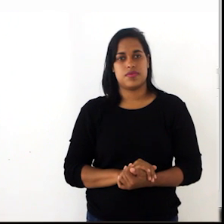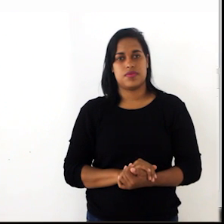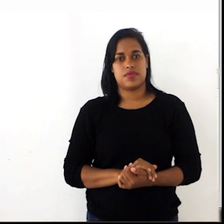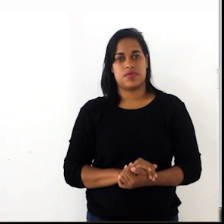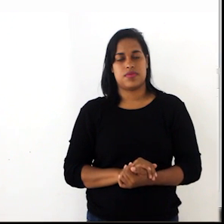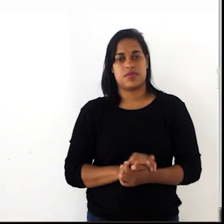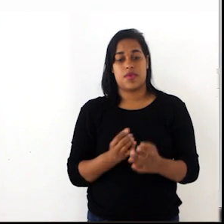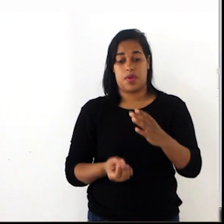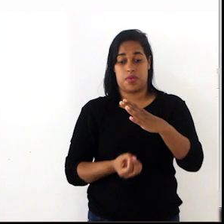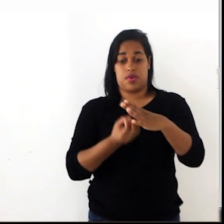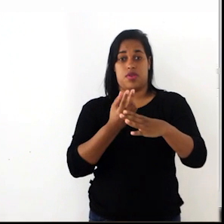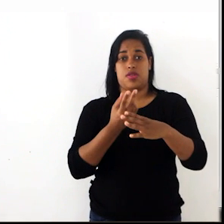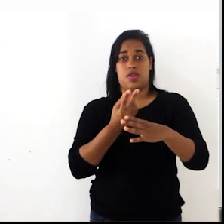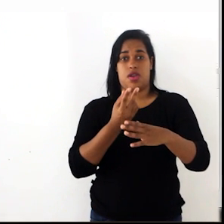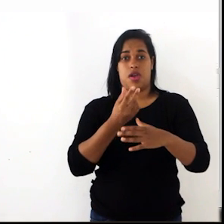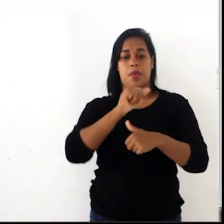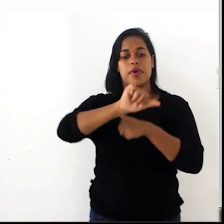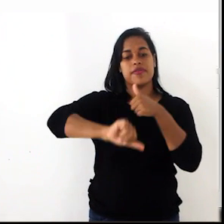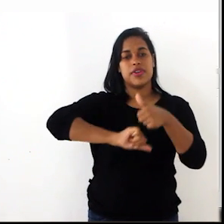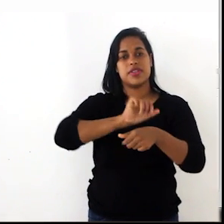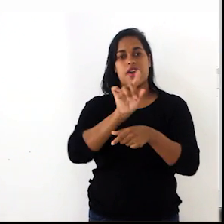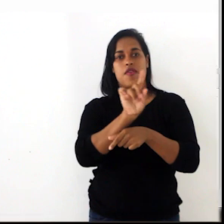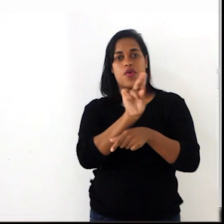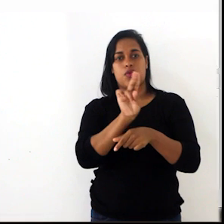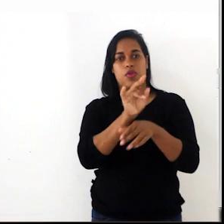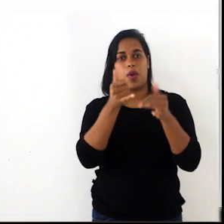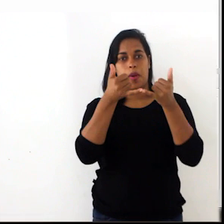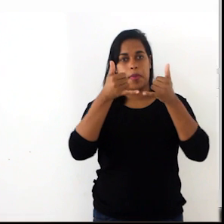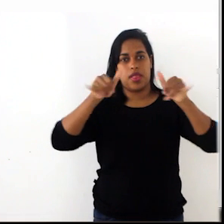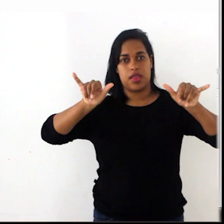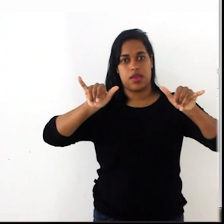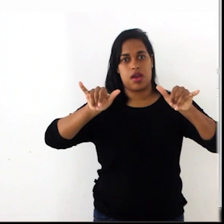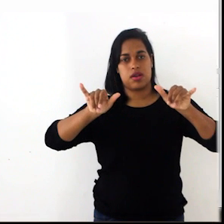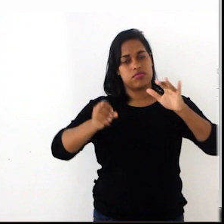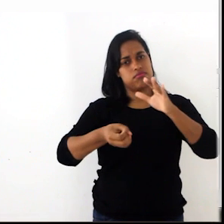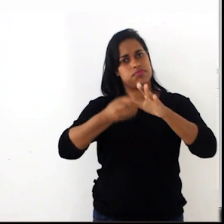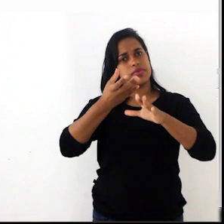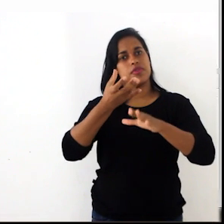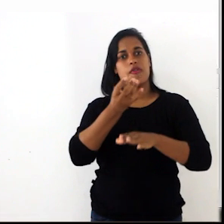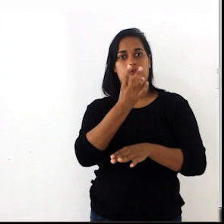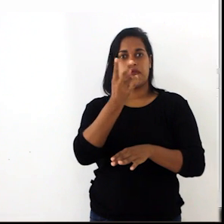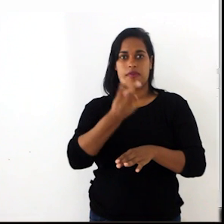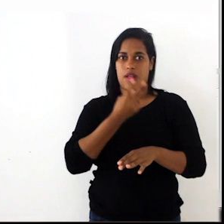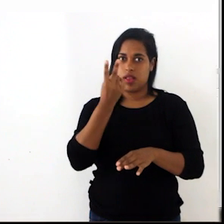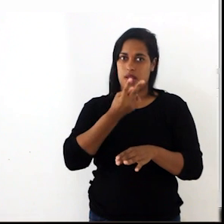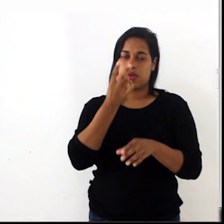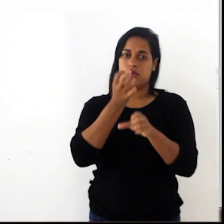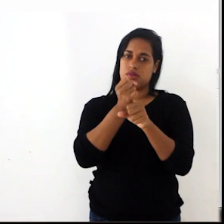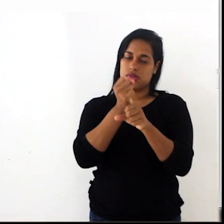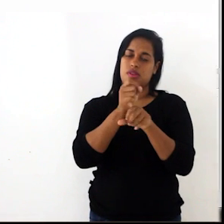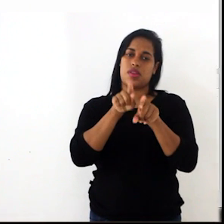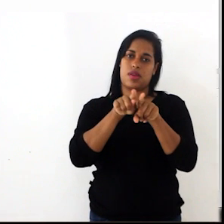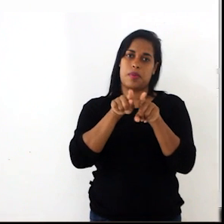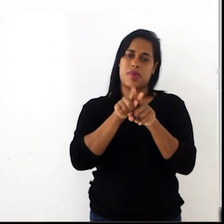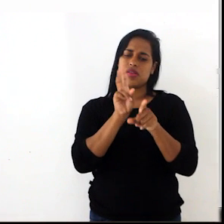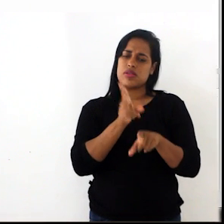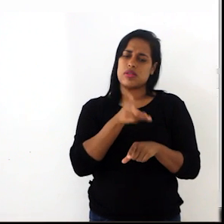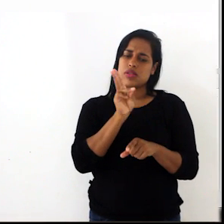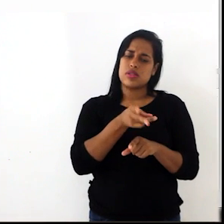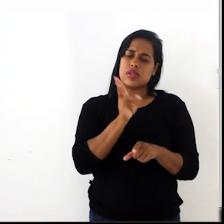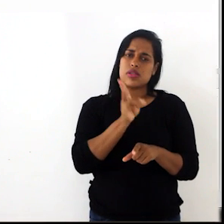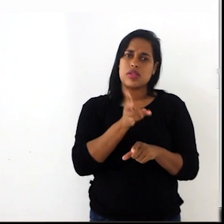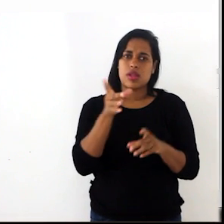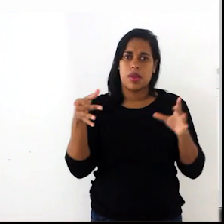vamos criar uma variável chamada linha e atribuir a ela um valor. Então essa função ela nos vai dar uma linha toda vez que fazer a